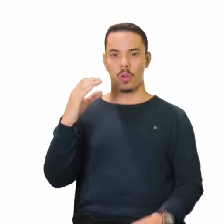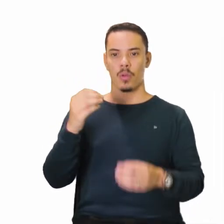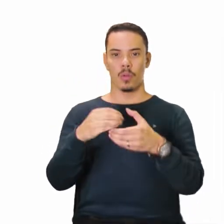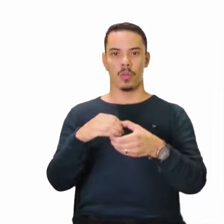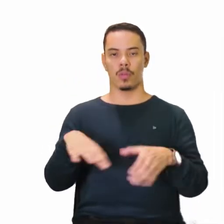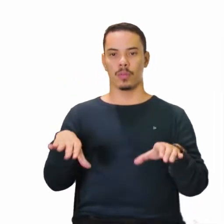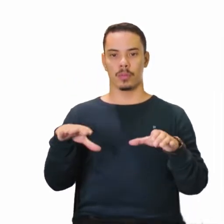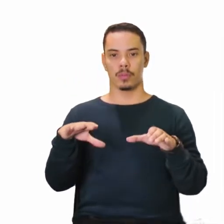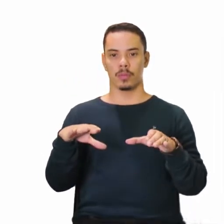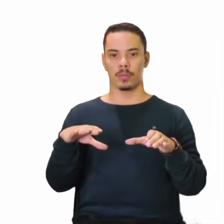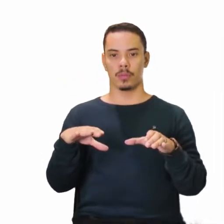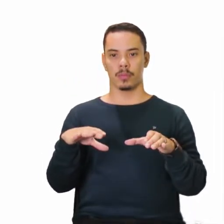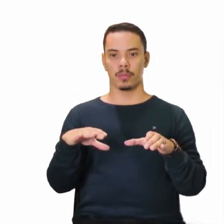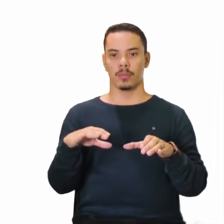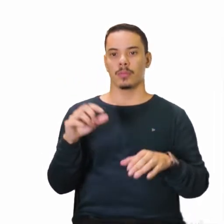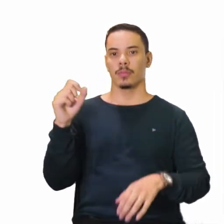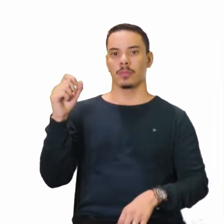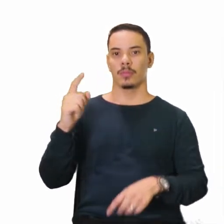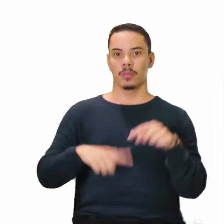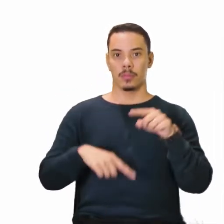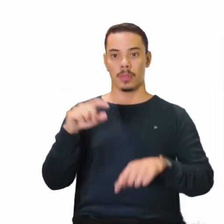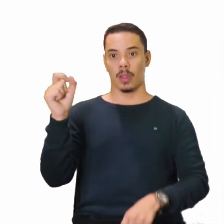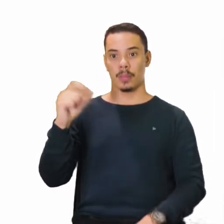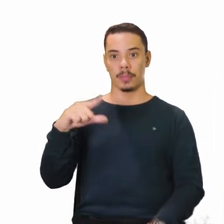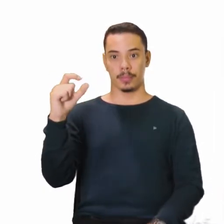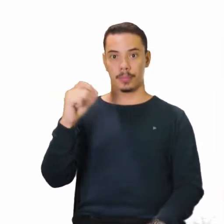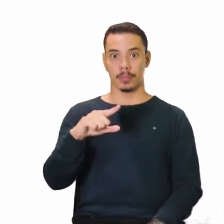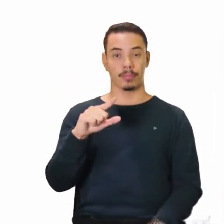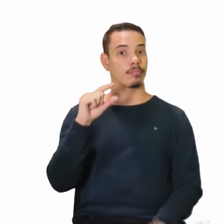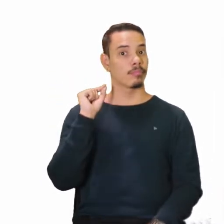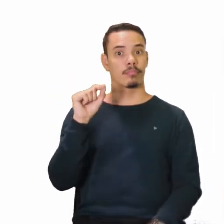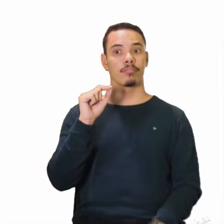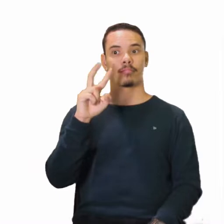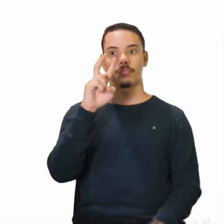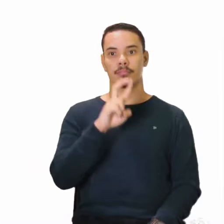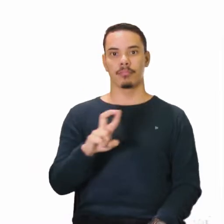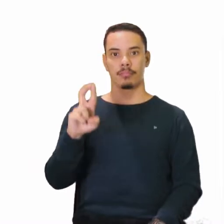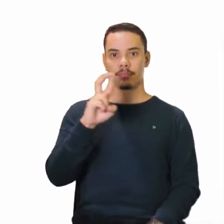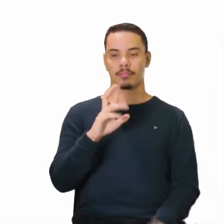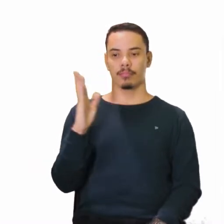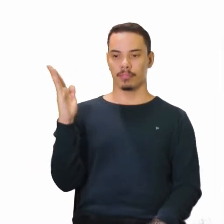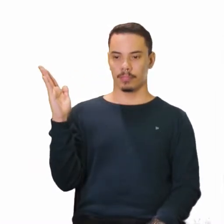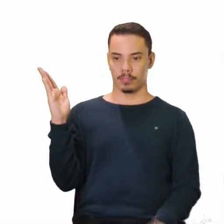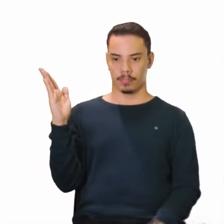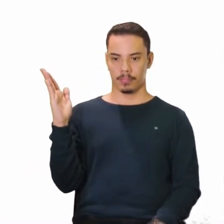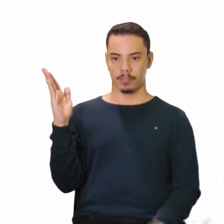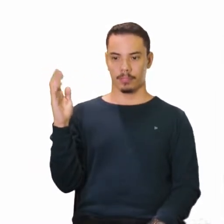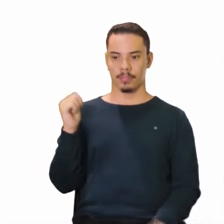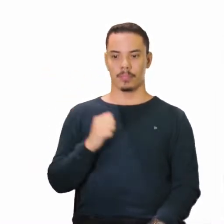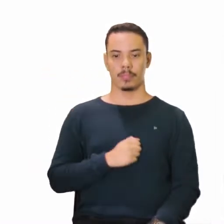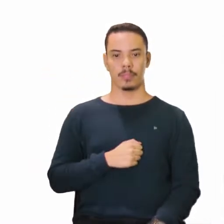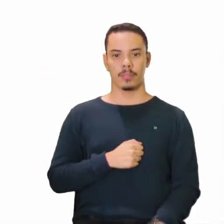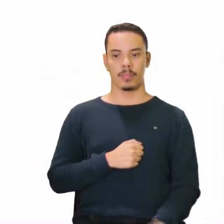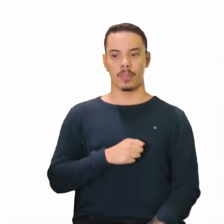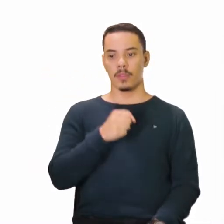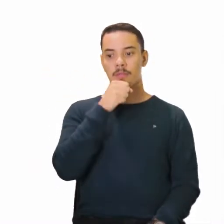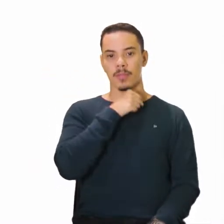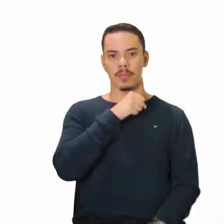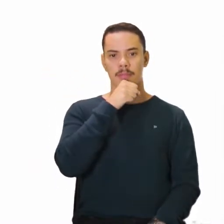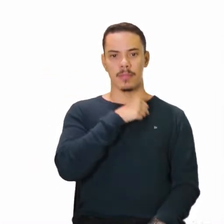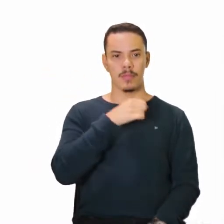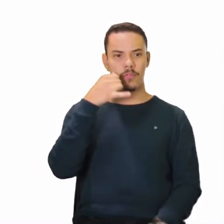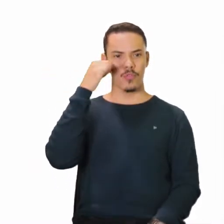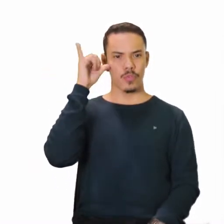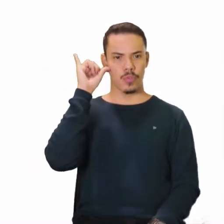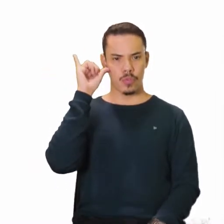de louça azul. O que você pode observar aqui, amadinho? Olha só, o velho touro.